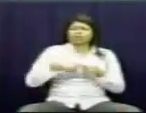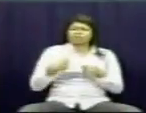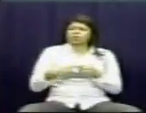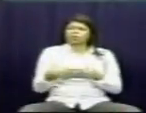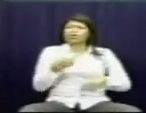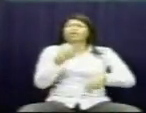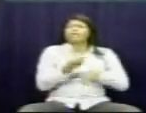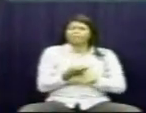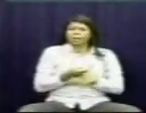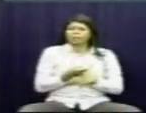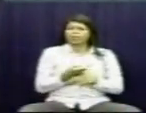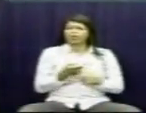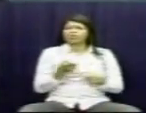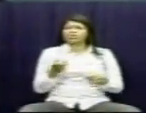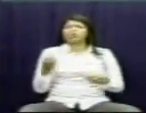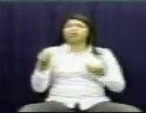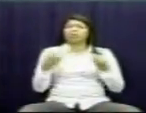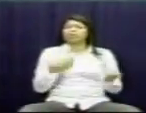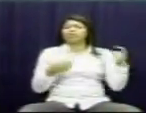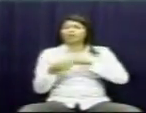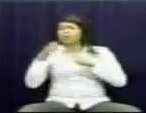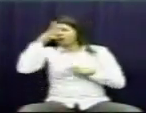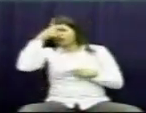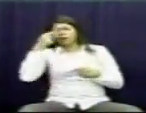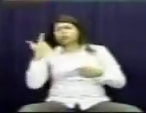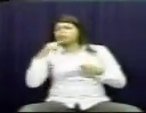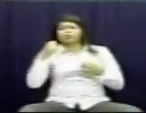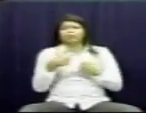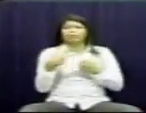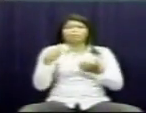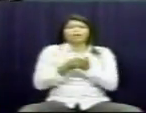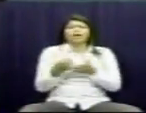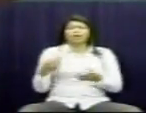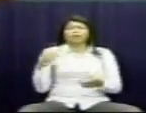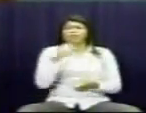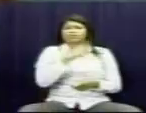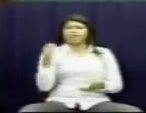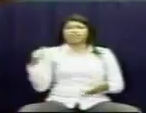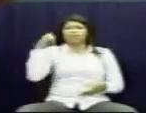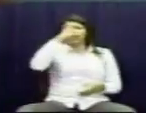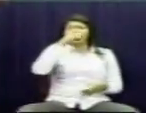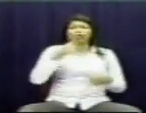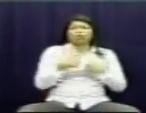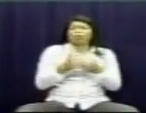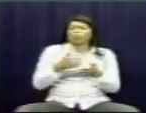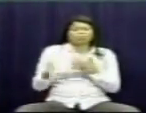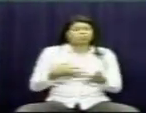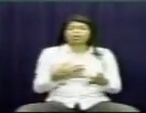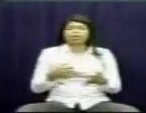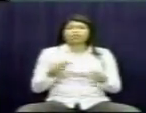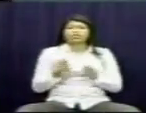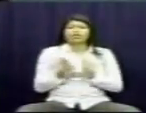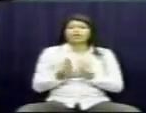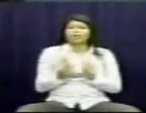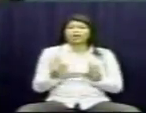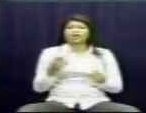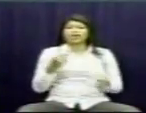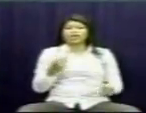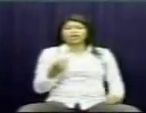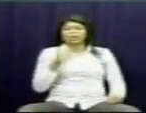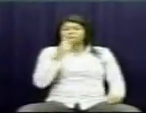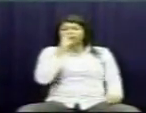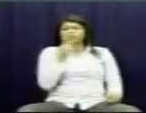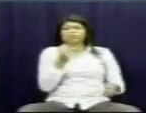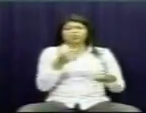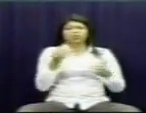ele não vai. Portanto, é preciso entender que essa tríade ela é fundamental. Por isso nós temos